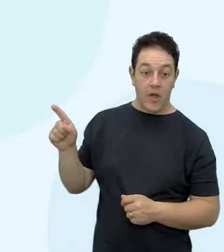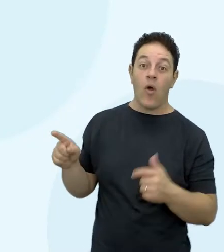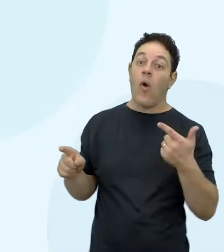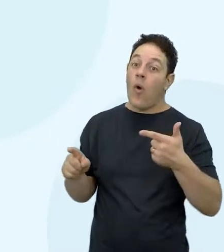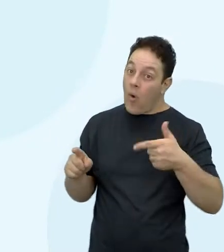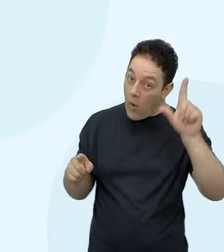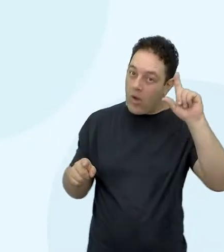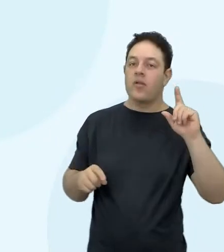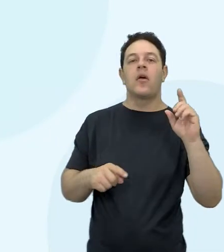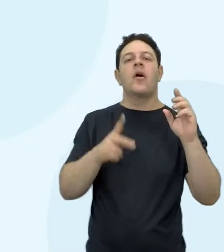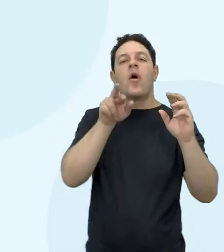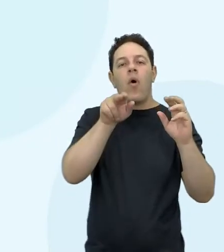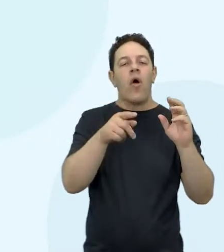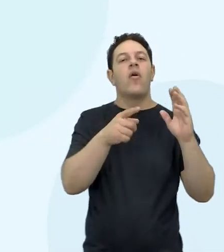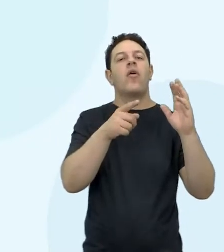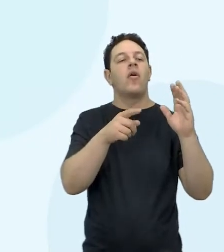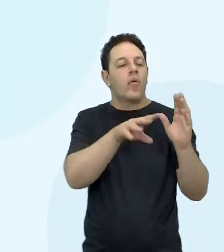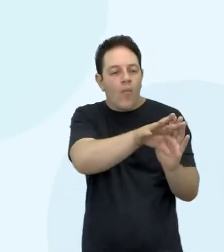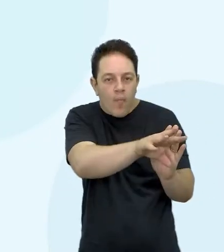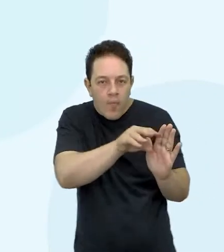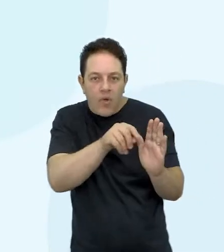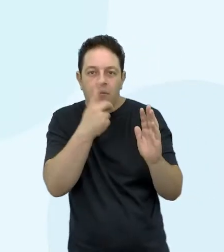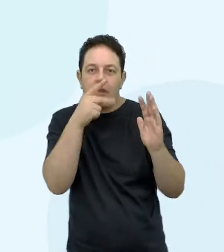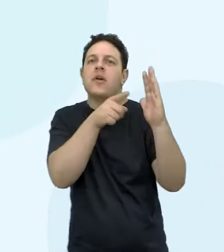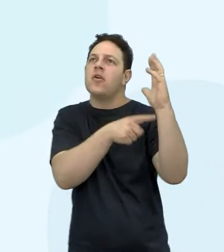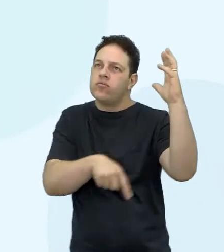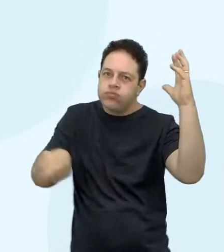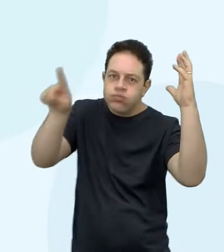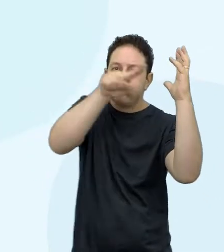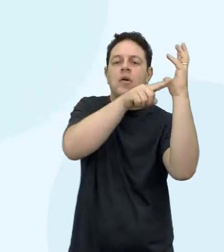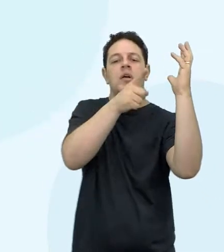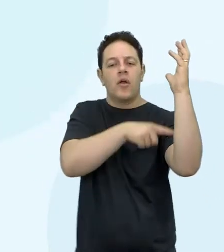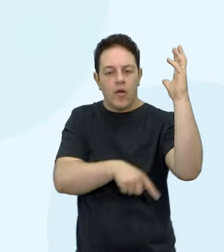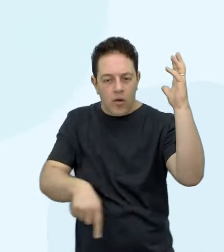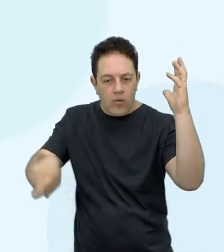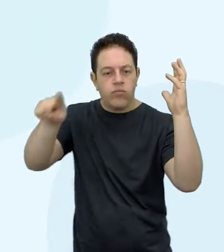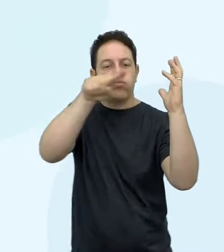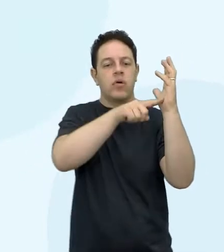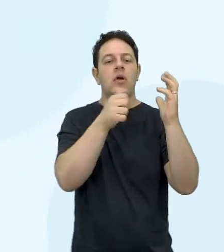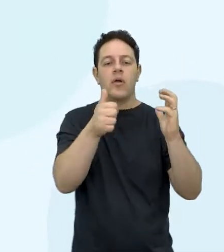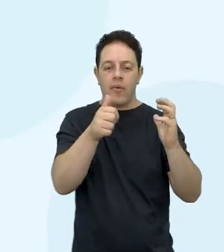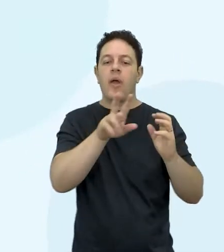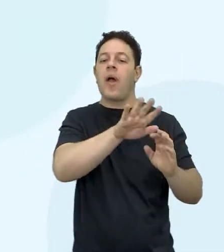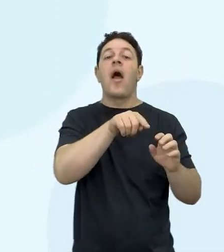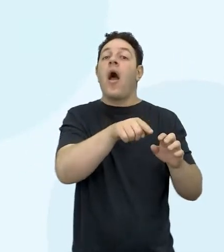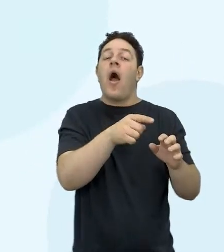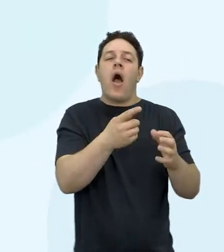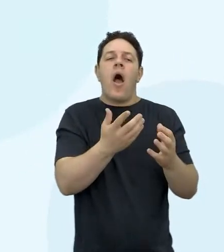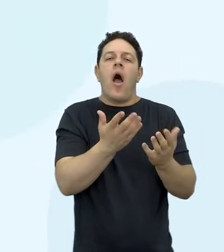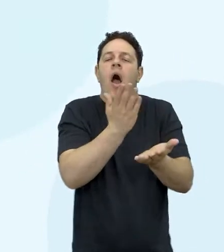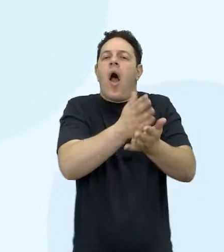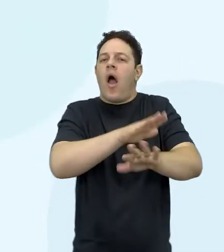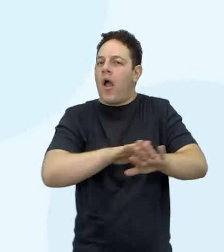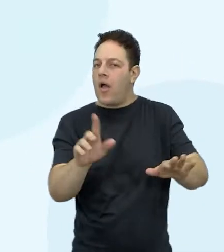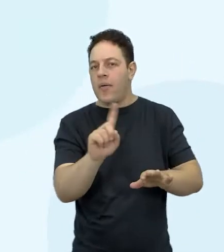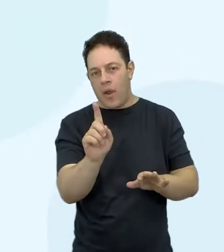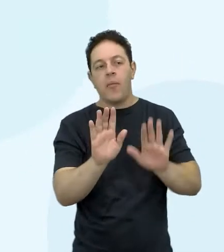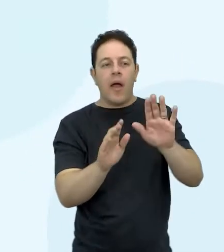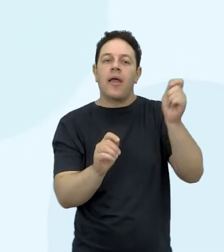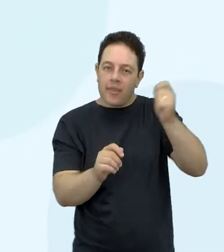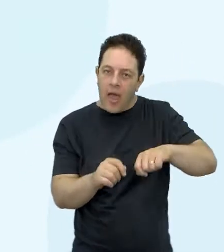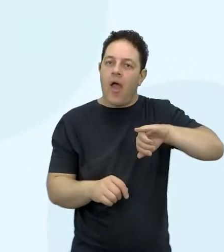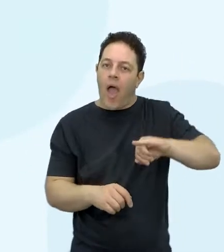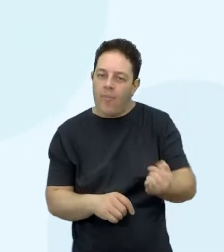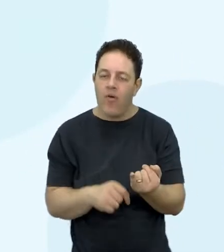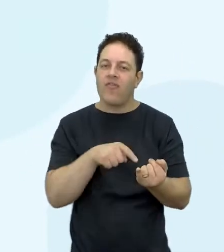são consideradas inesgotáveis. Aqui eu vou colocar entre aspas que ela não é tão inesgotável, mas você pode reutilizar, né?